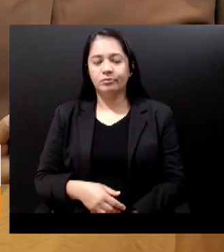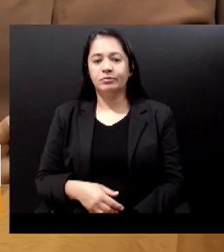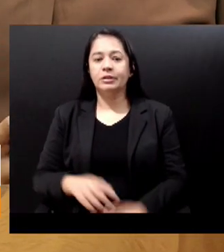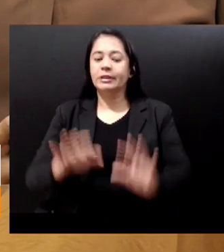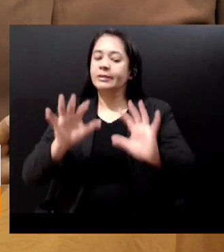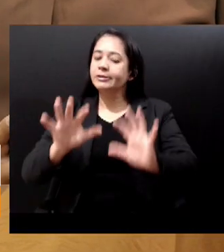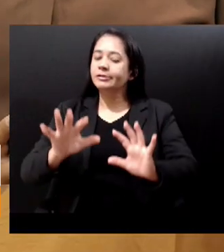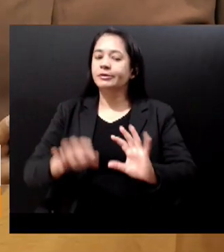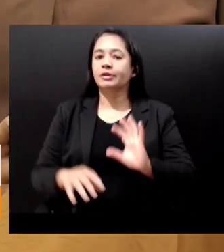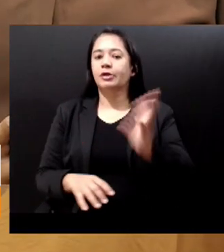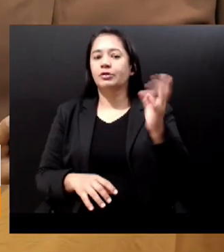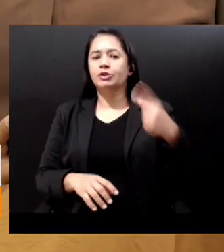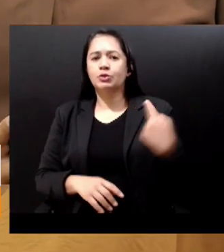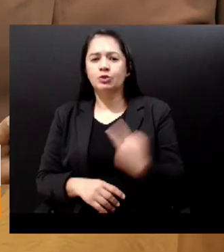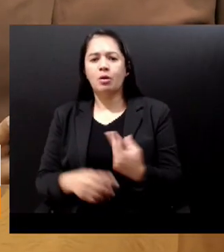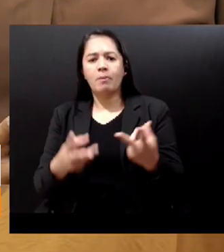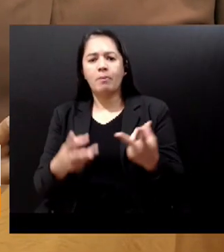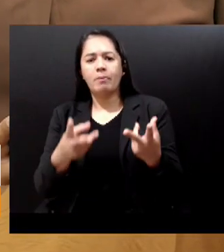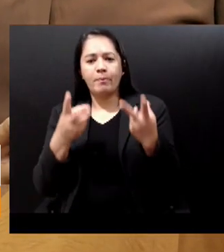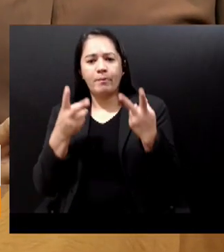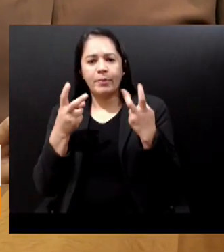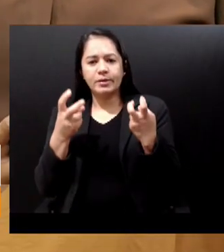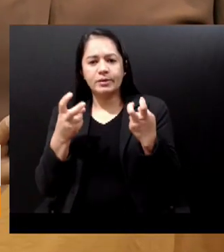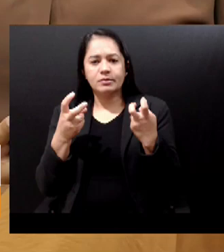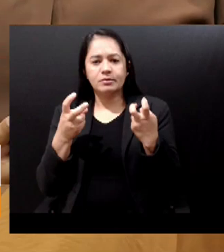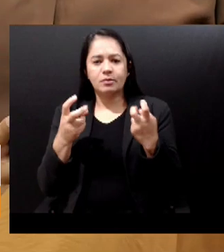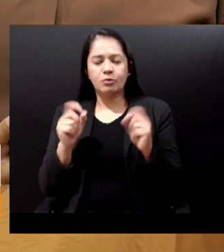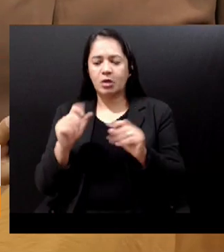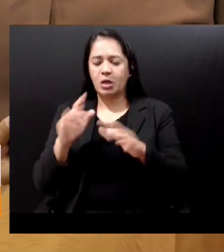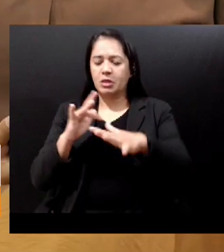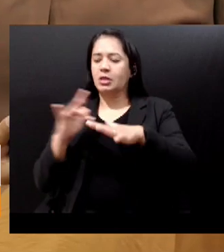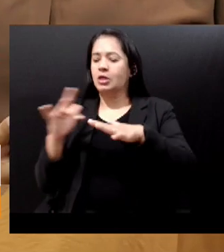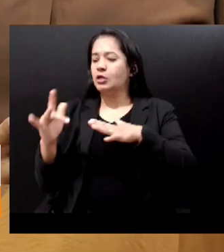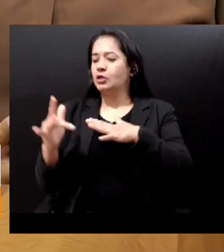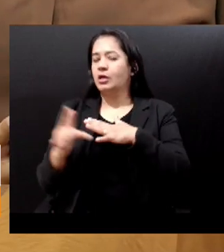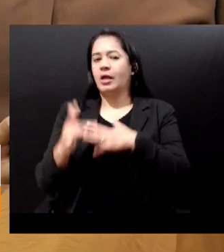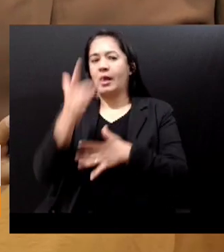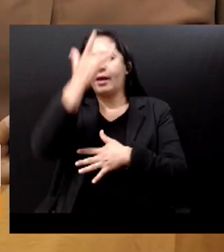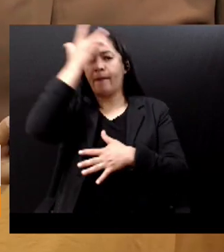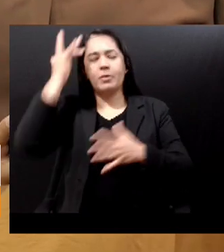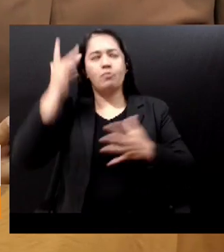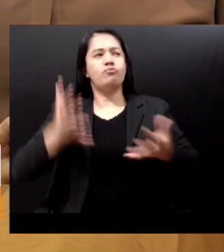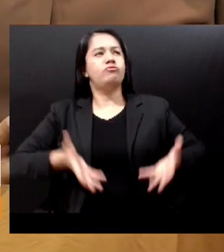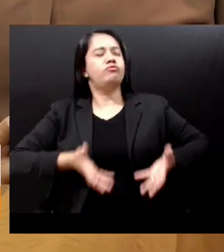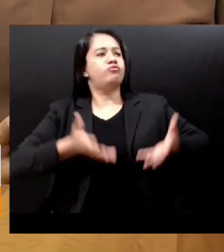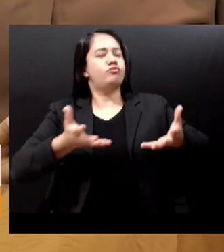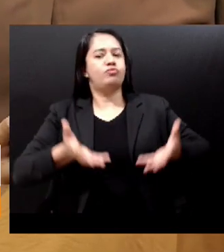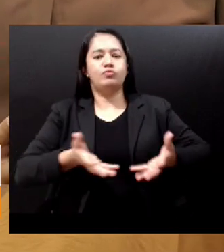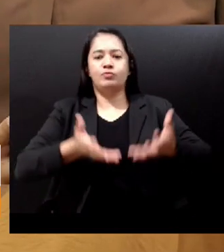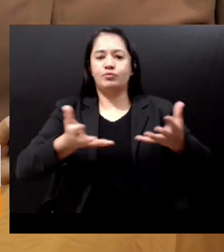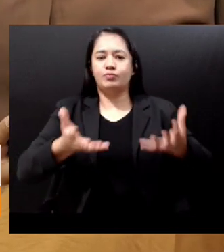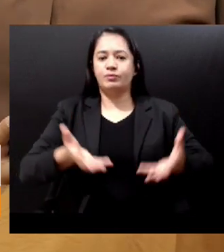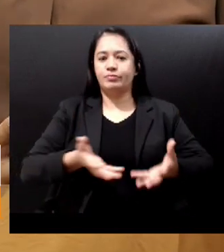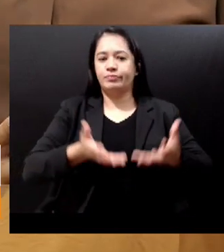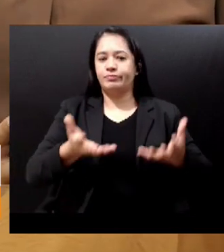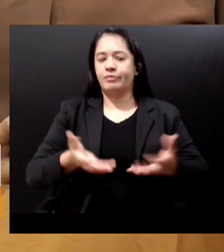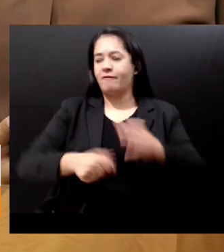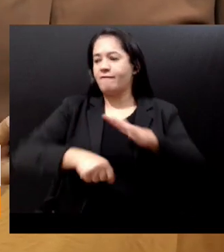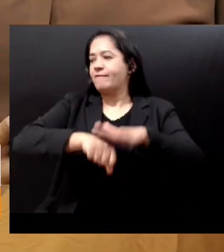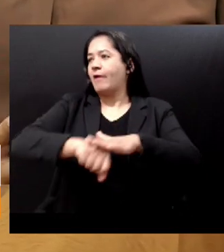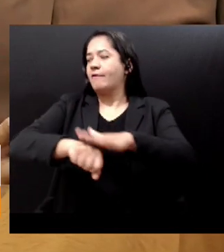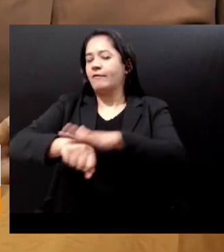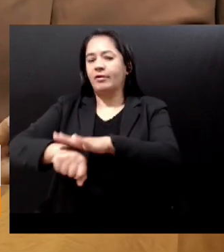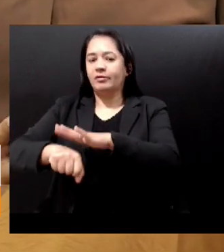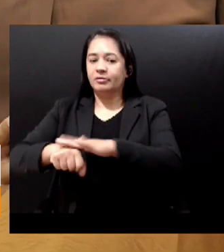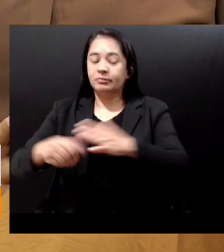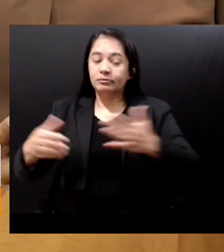gente vê muito, né, Marcelo, nas redes sociais, né, o pessoal motivado e tal, e vai, e faz, e acontece.